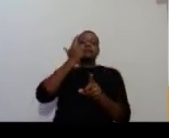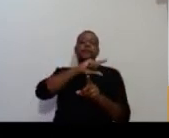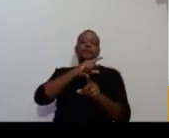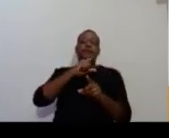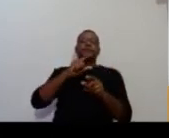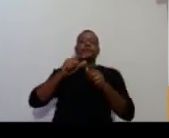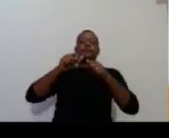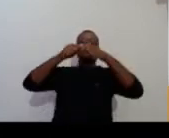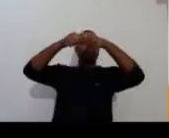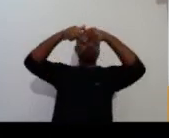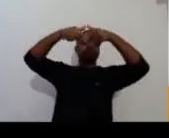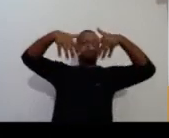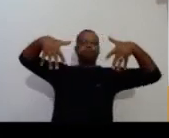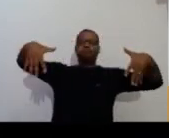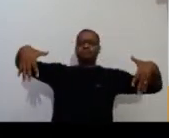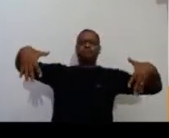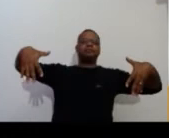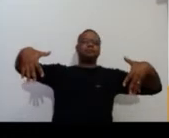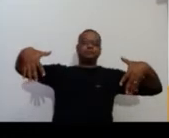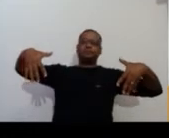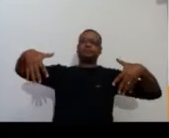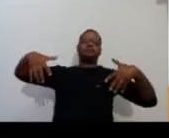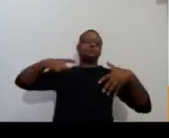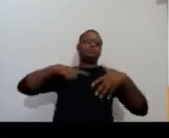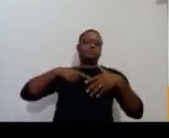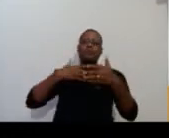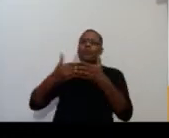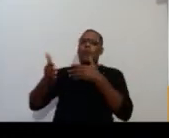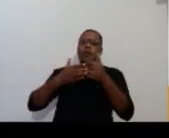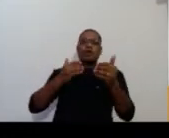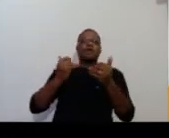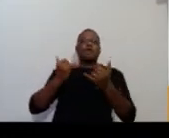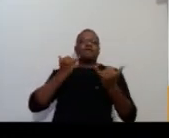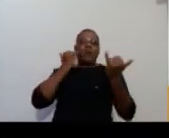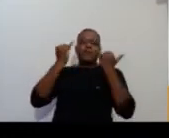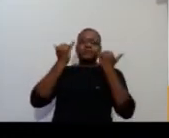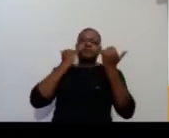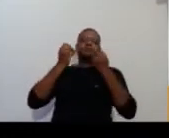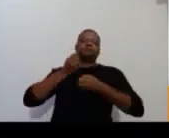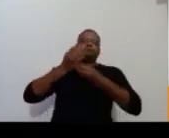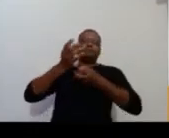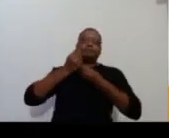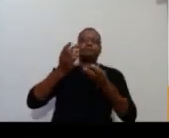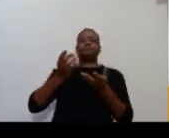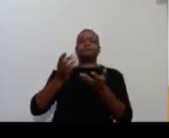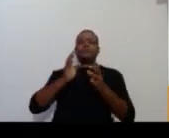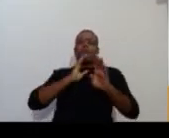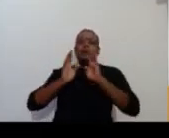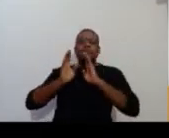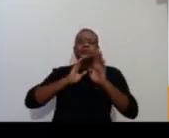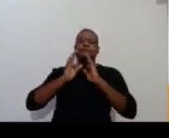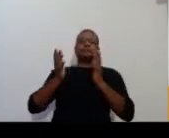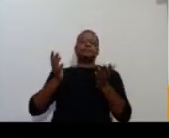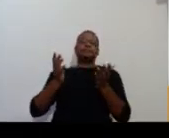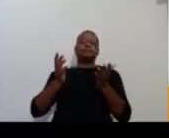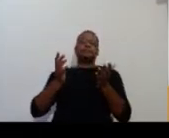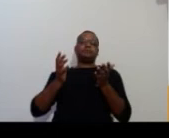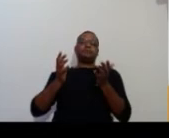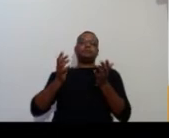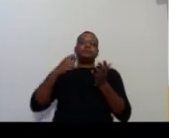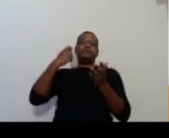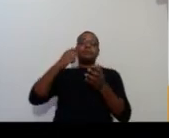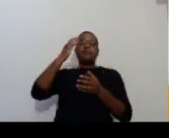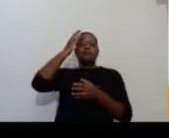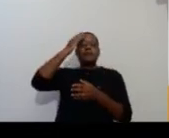os lados tem conhecimento, basta a gente saber gerenciar a informação certa do fake news, vamos dizer assim, mas isso aí eu vou chegar lá ainda